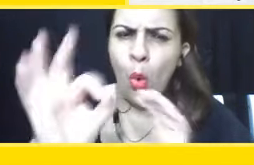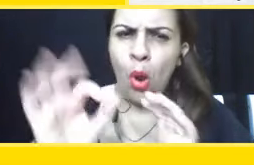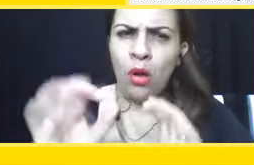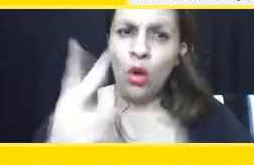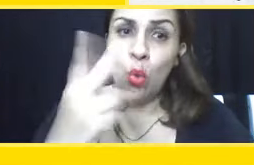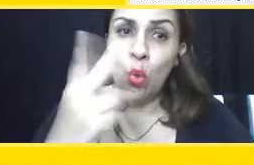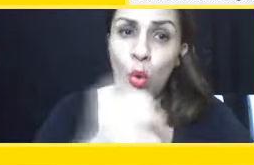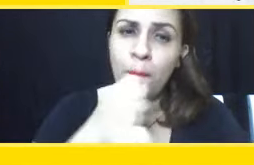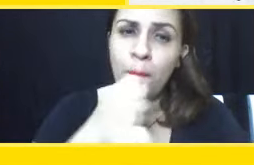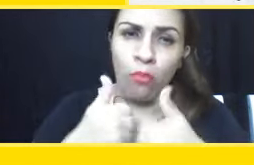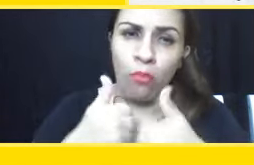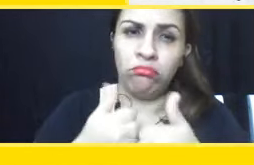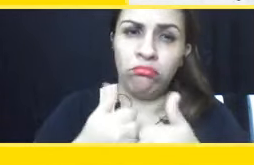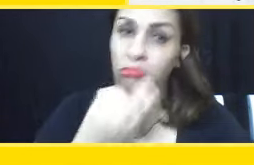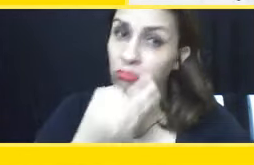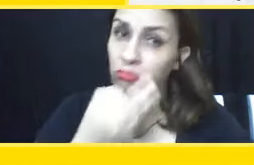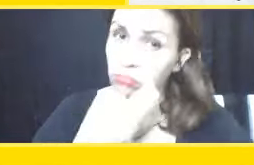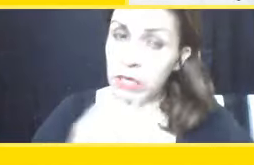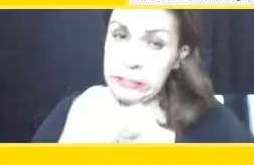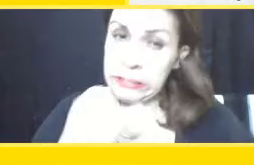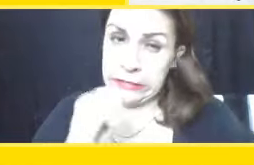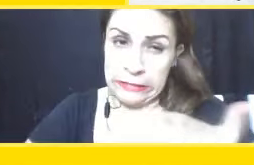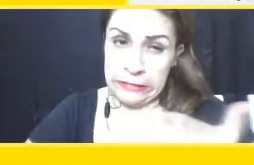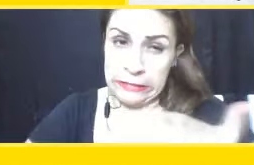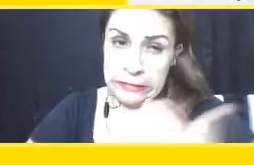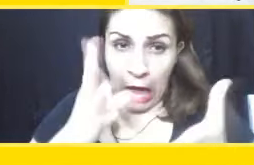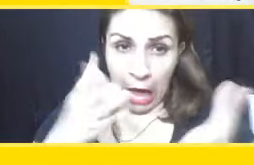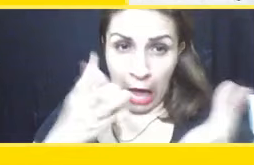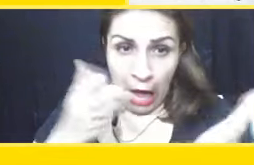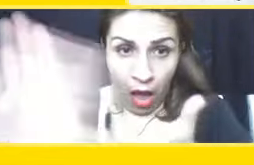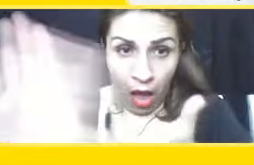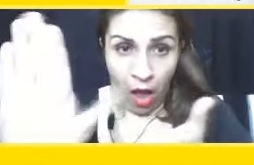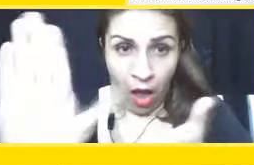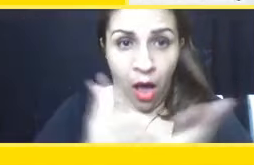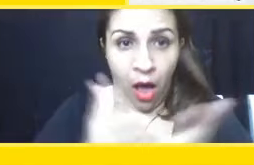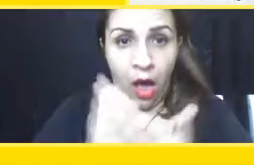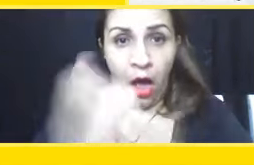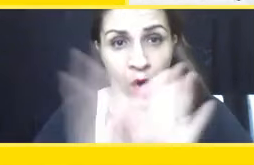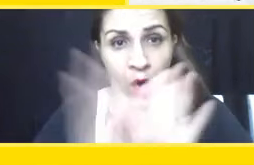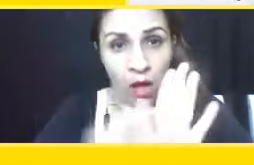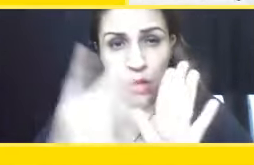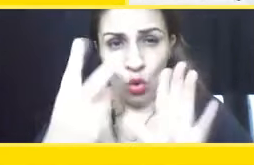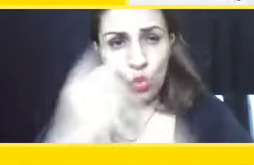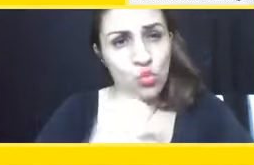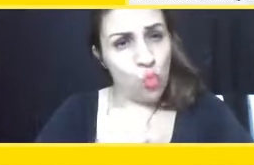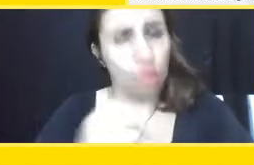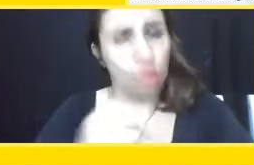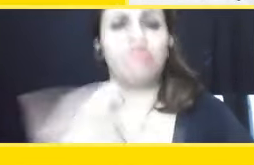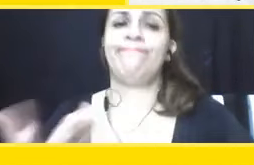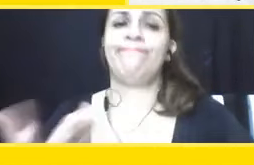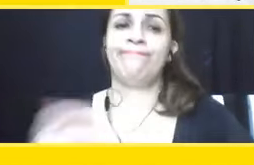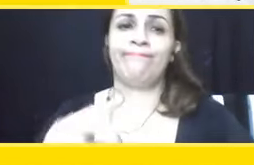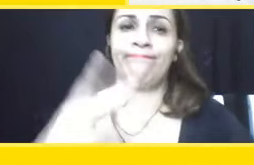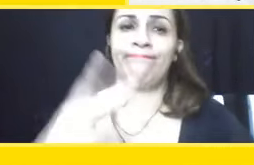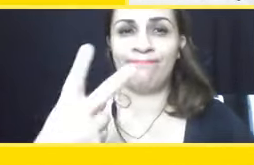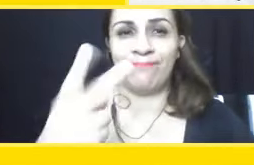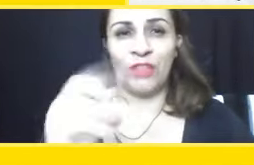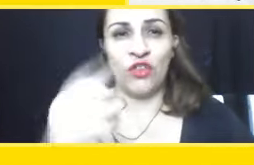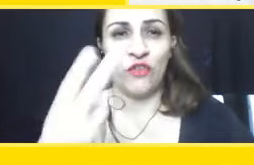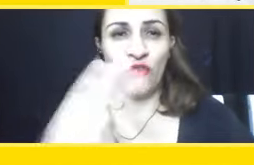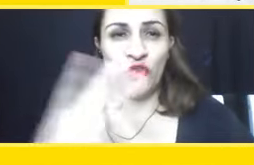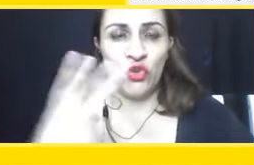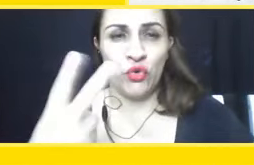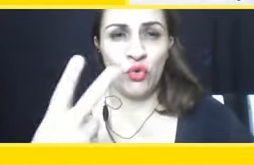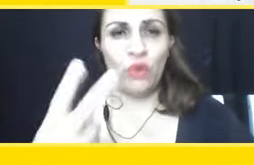2 anos. E eu disse: se nós não aprovássemos um texto desse aqui, daqui 2 anos, ou seja, lá em 2022, a gente teria